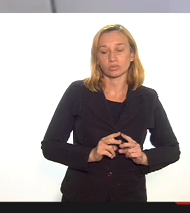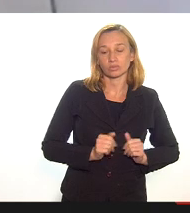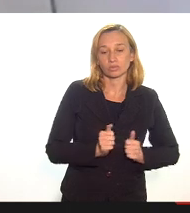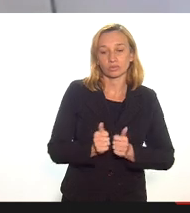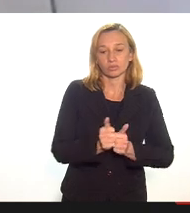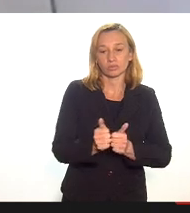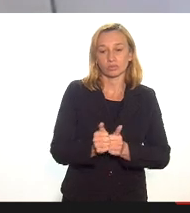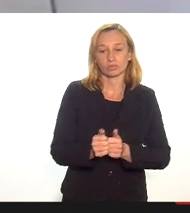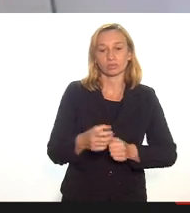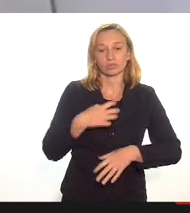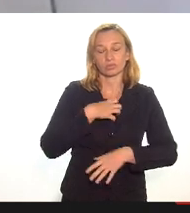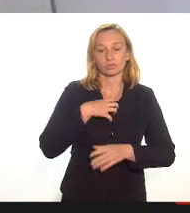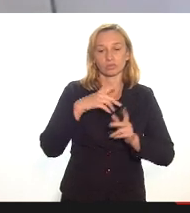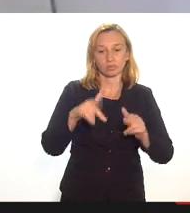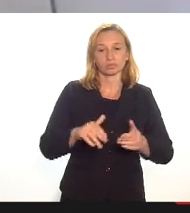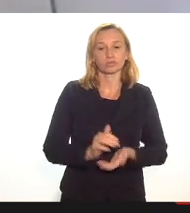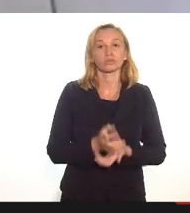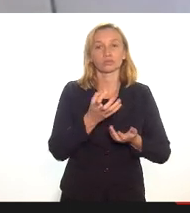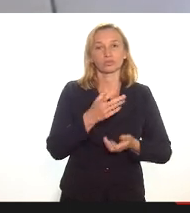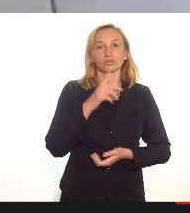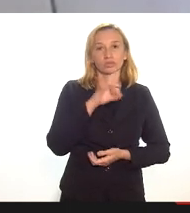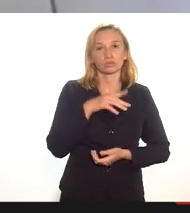eu queria só frisar